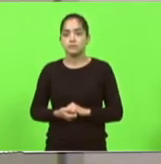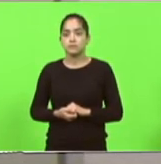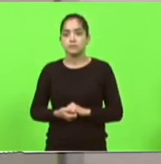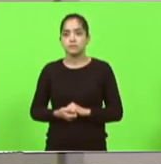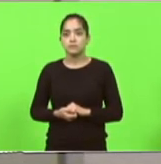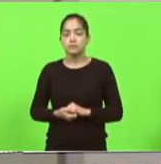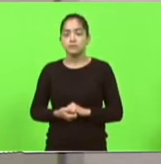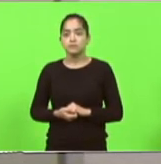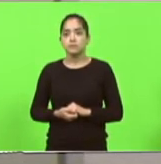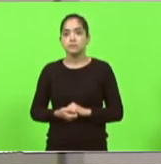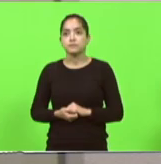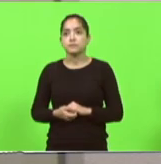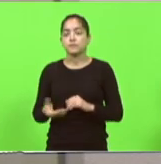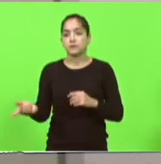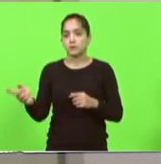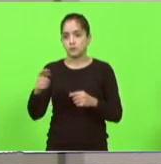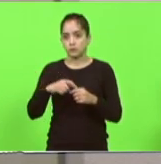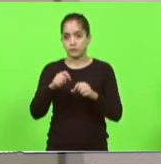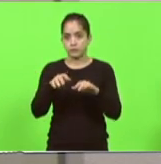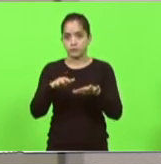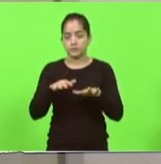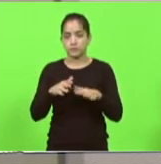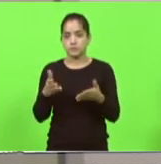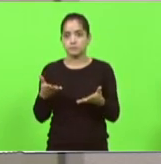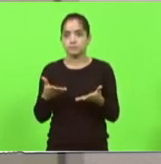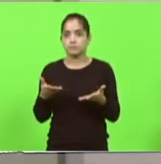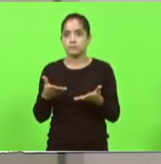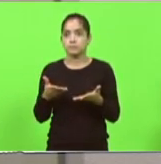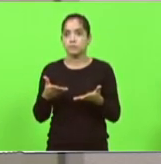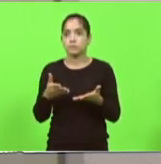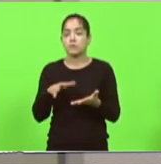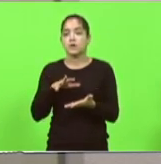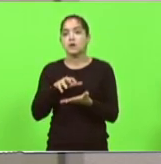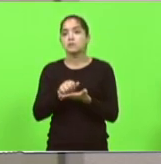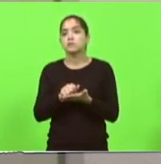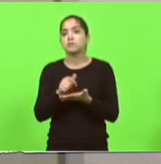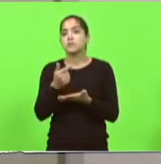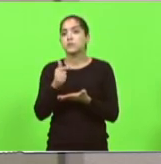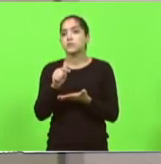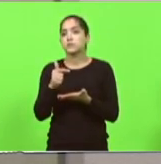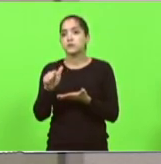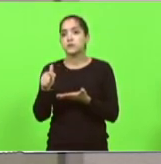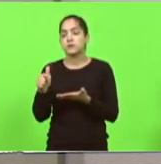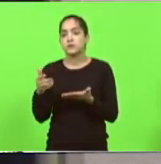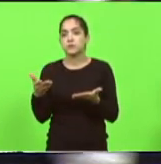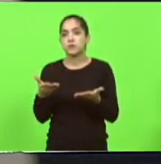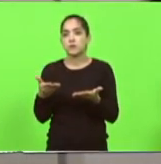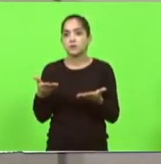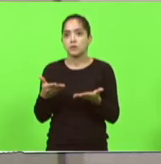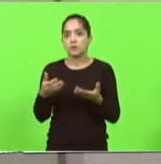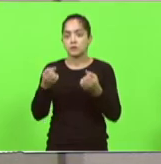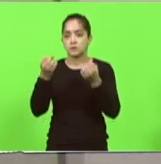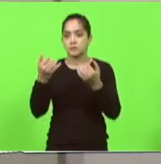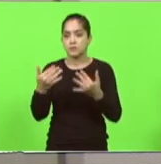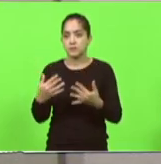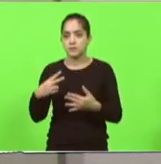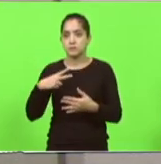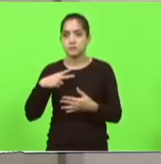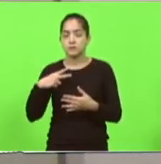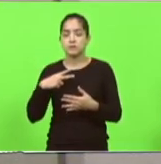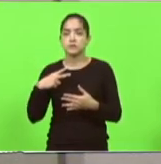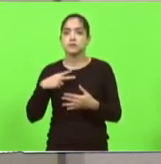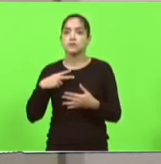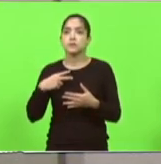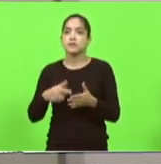Está reaberta a presente sessão. Não havendo ninguém inscrito para explicações pessoal, esta